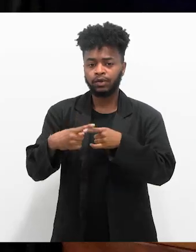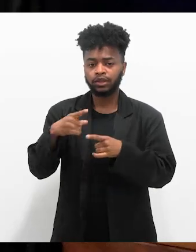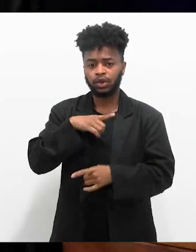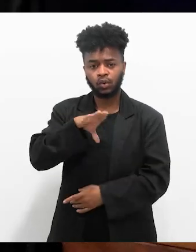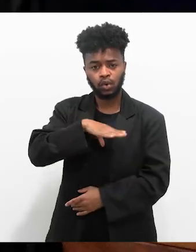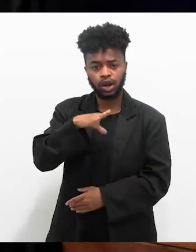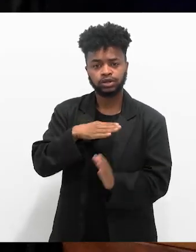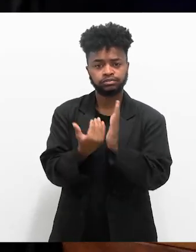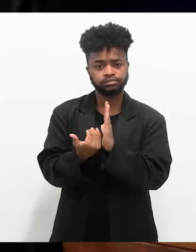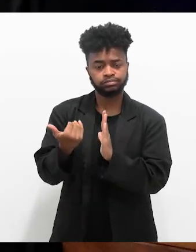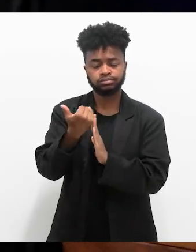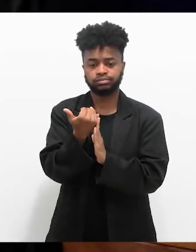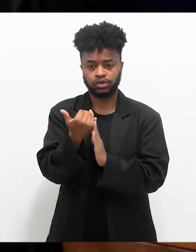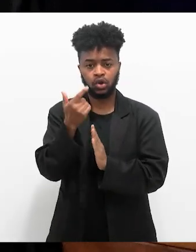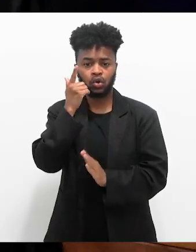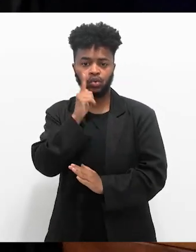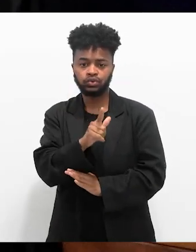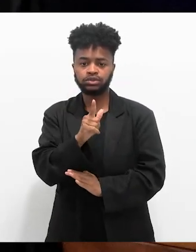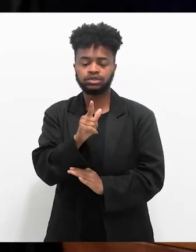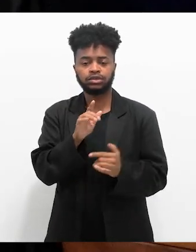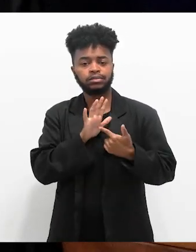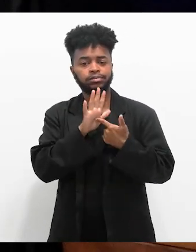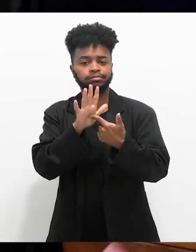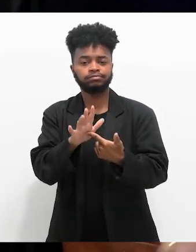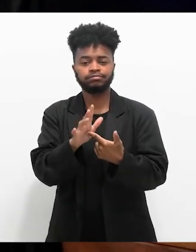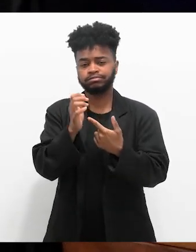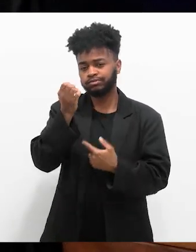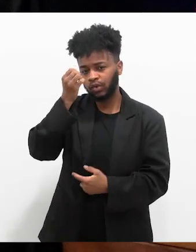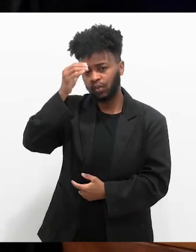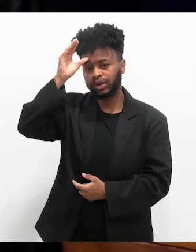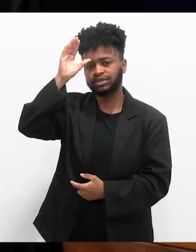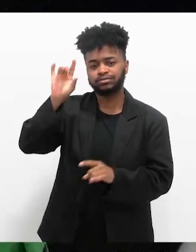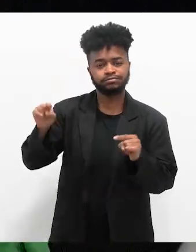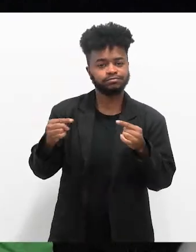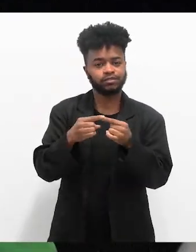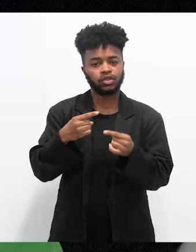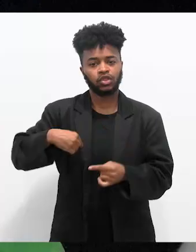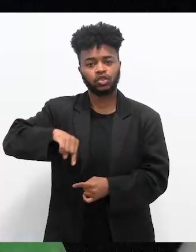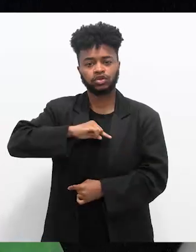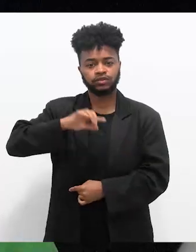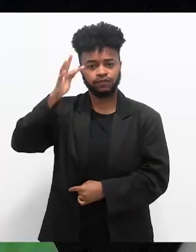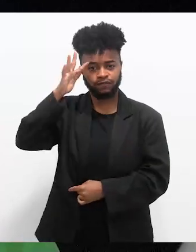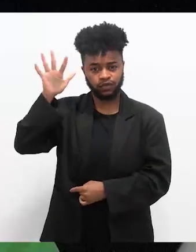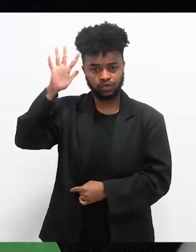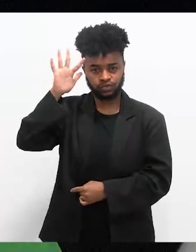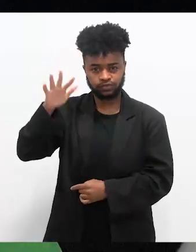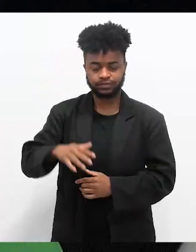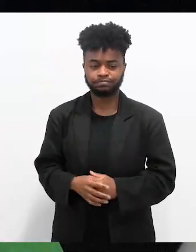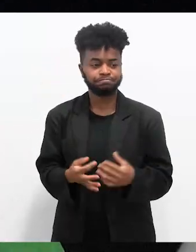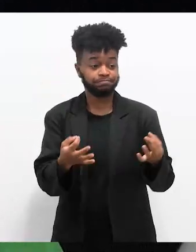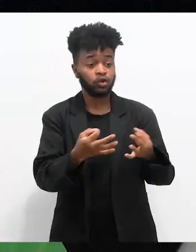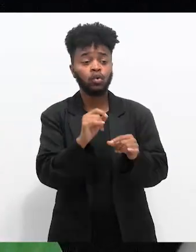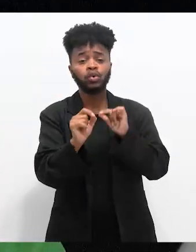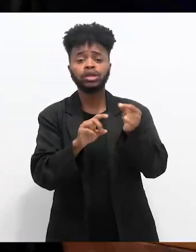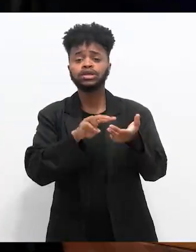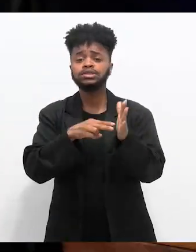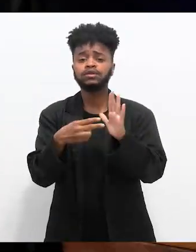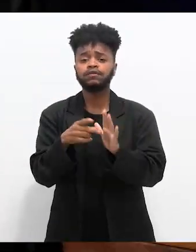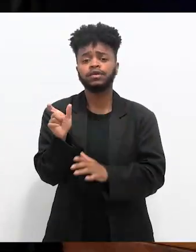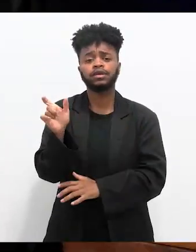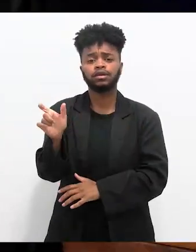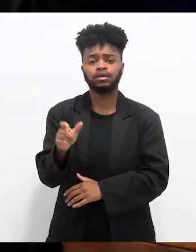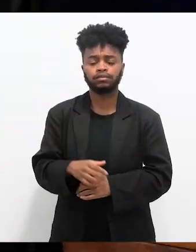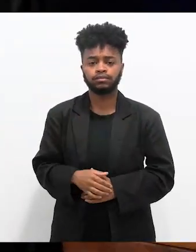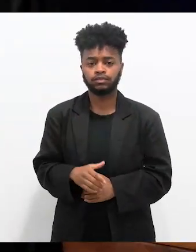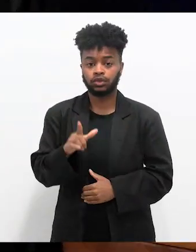em poder trazer essa riqueza de sabedoria que tem a nossa filosofia Então de vamos Ifá. entrar no enredo. O Perfeito. que significa esse enredo? Lonã e